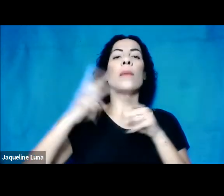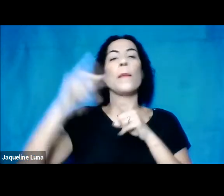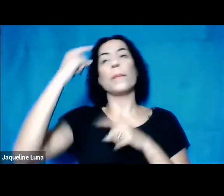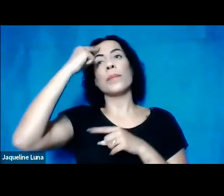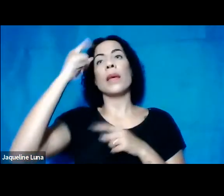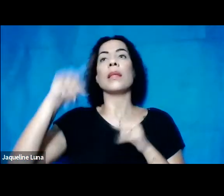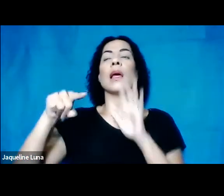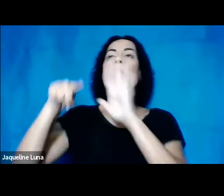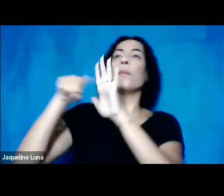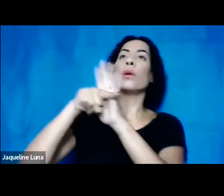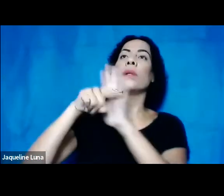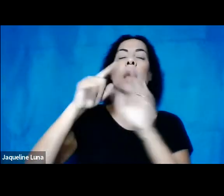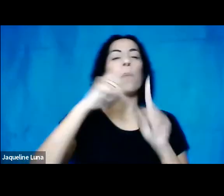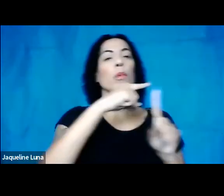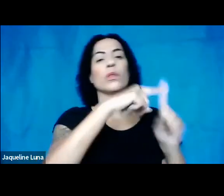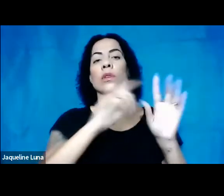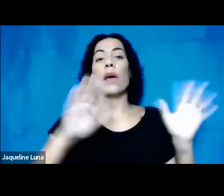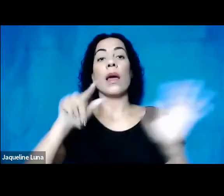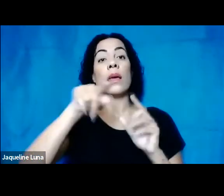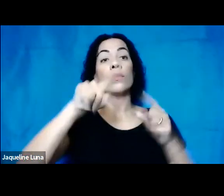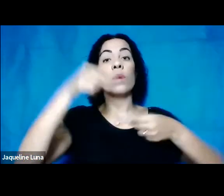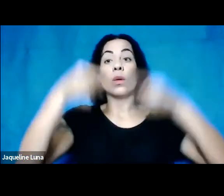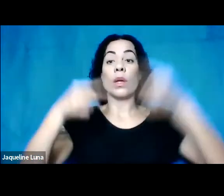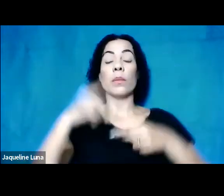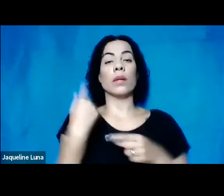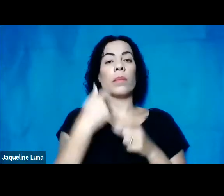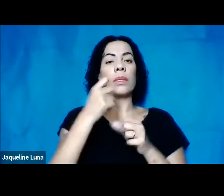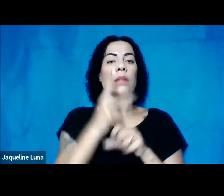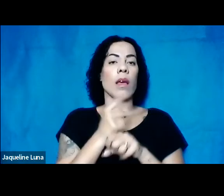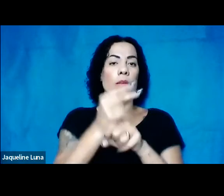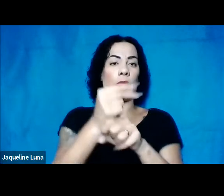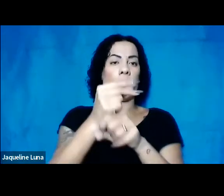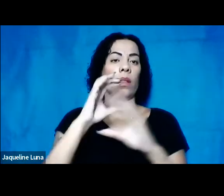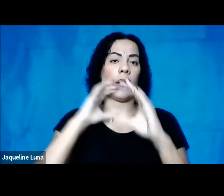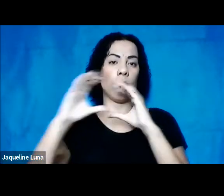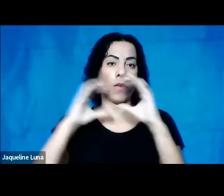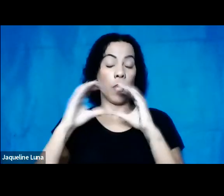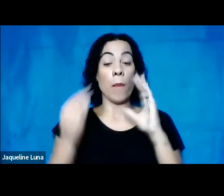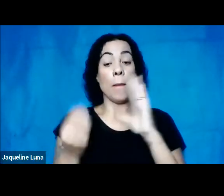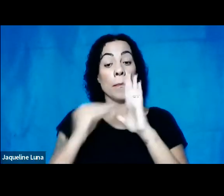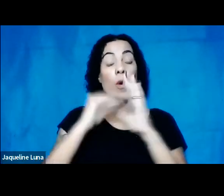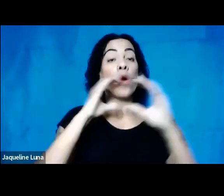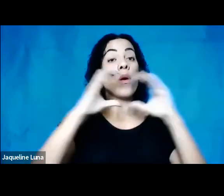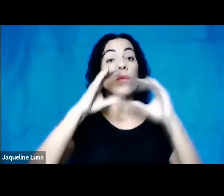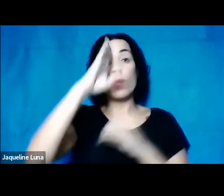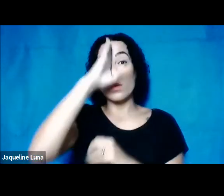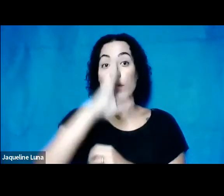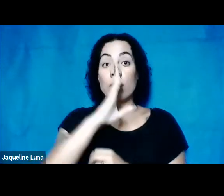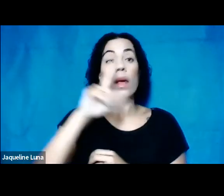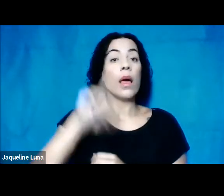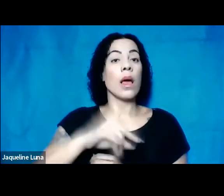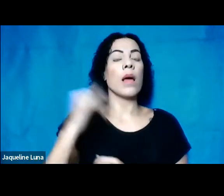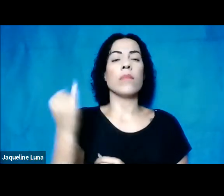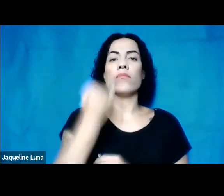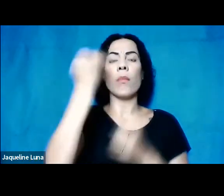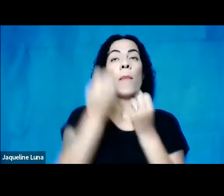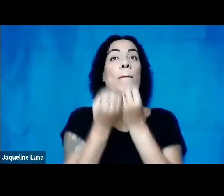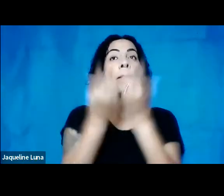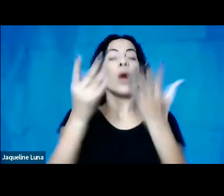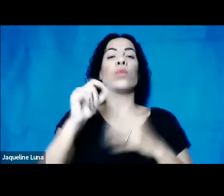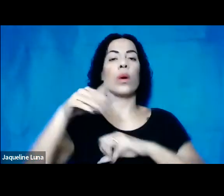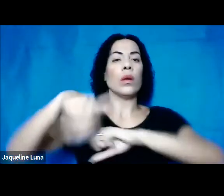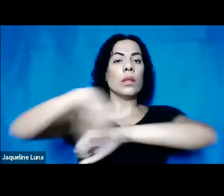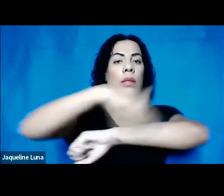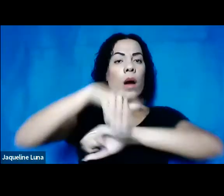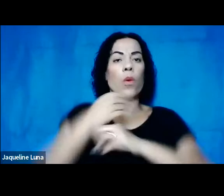positiva e pauta negativa. Esse é um debate que a gente precisa enfrentar na comunicação, colocando a comunicação pública ali, né, na rua, colocando a